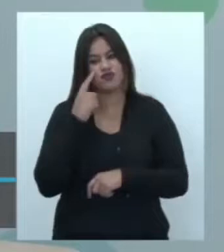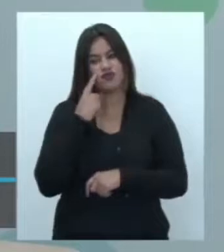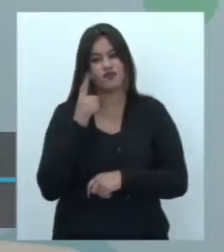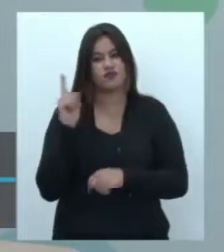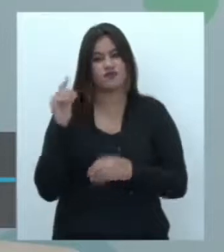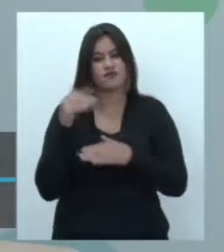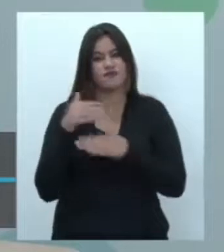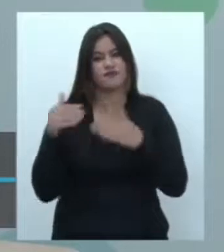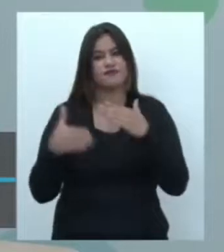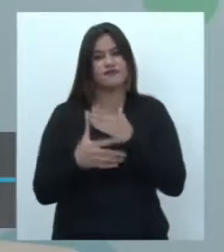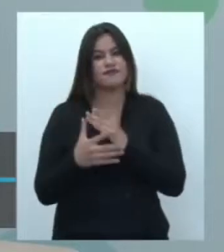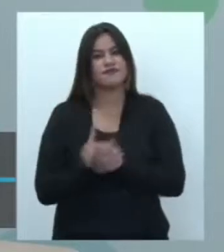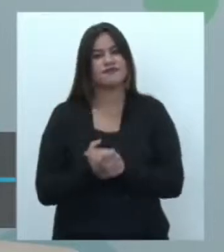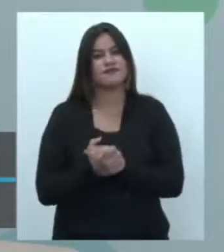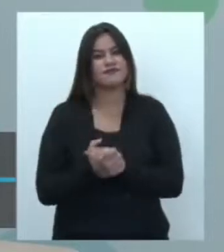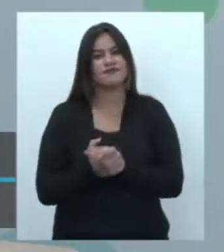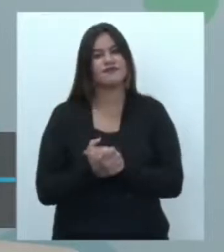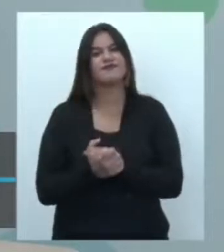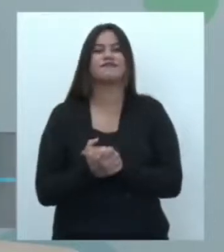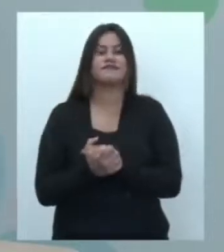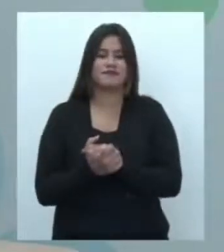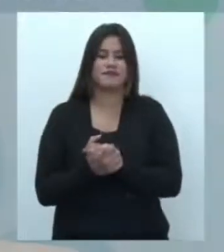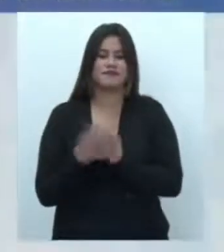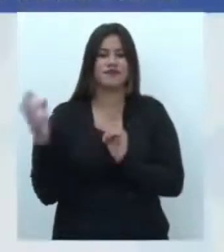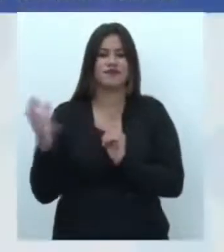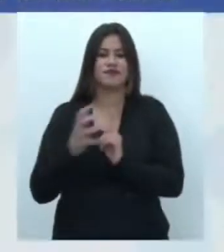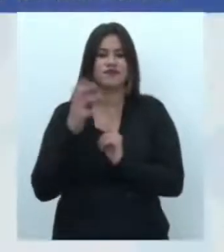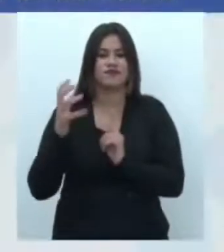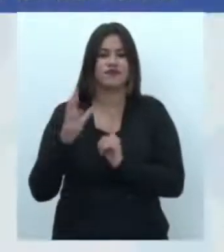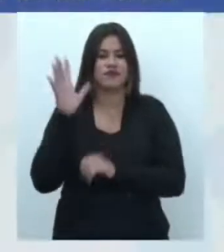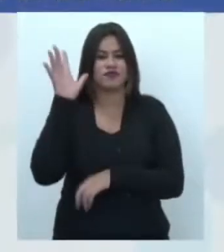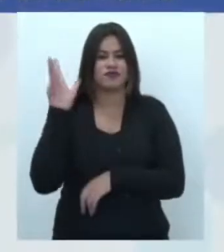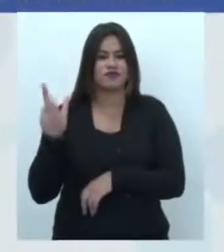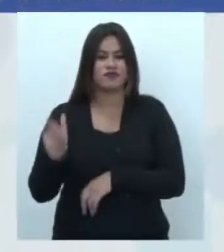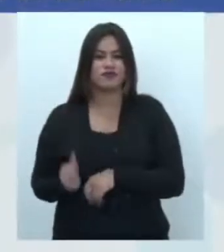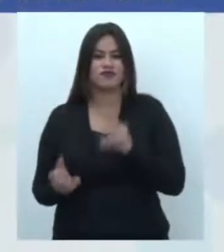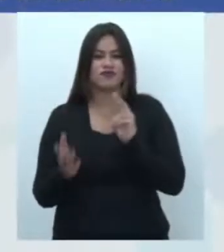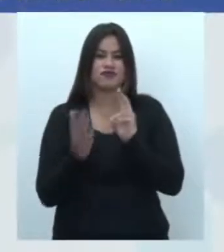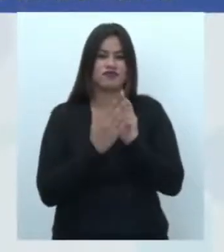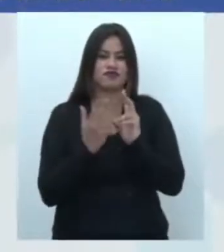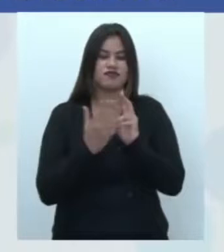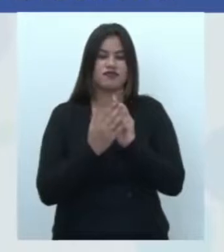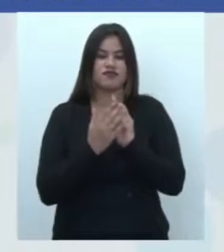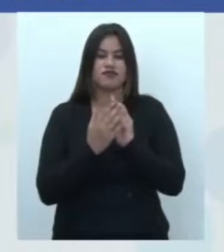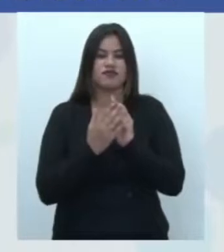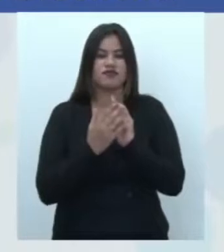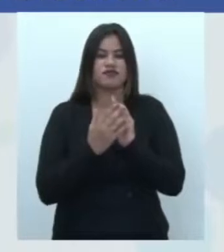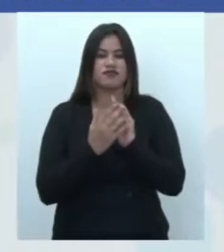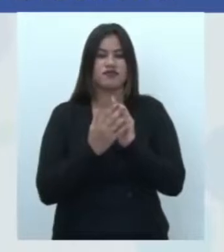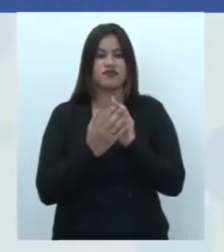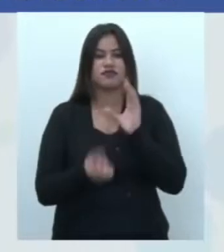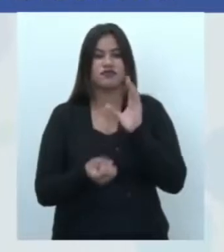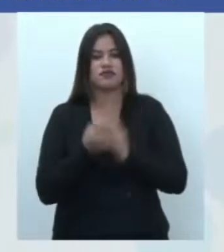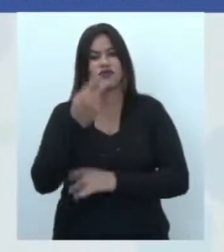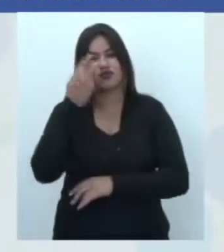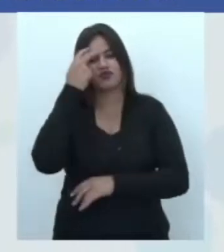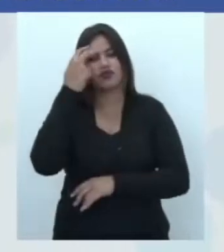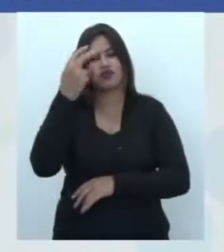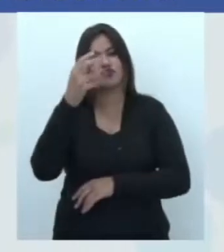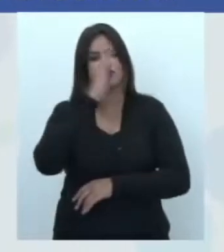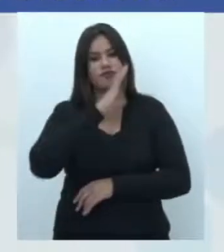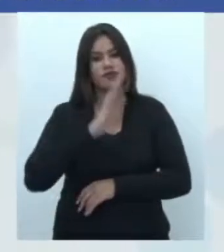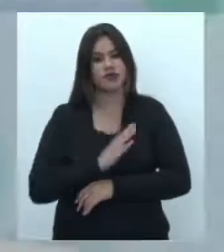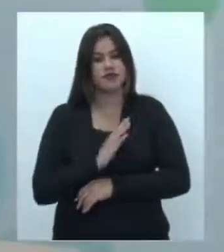vocês na tela, influências africanas e indígenas na formação da cultura brasileira. Então, é